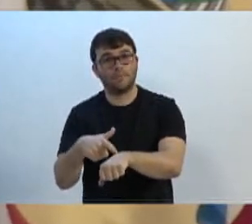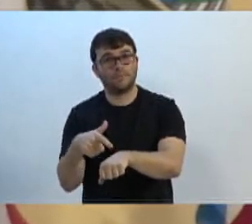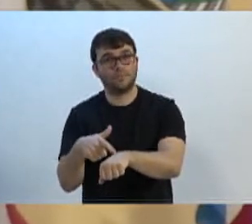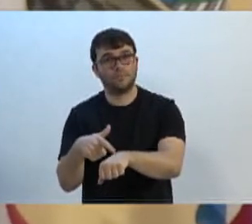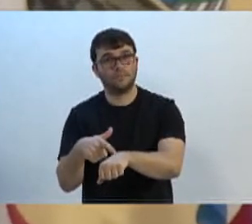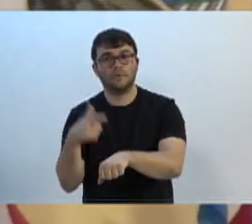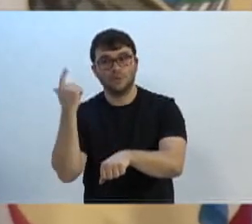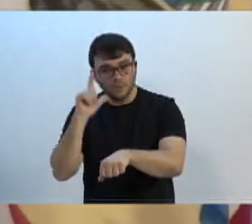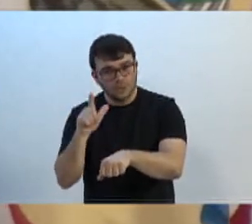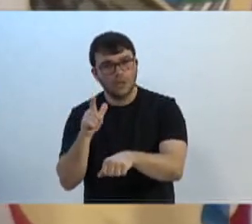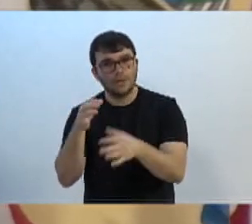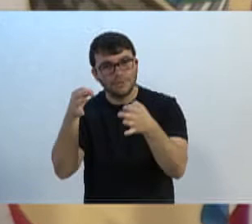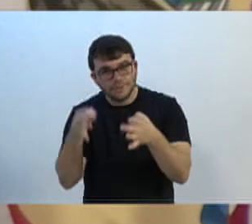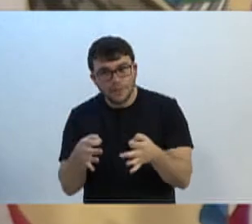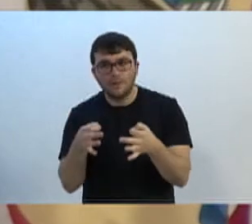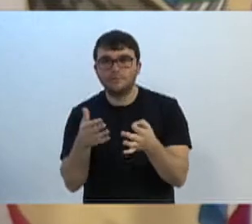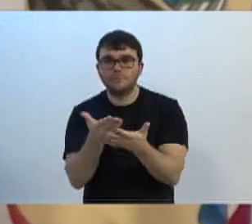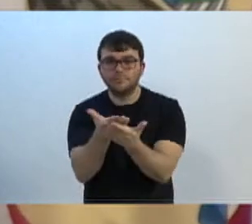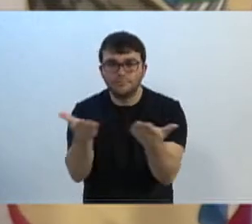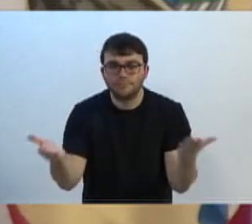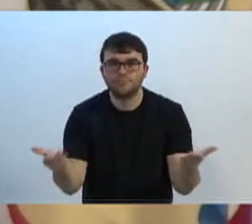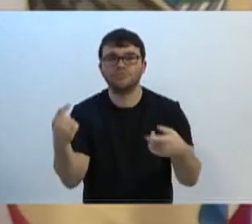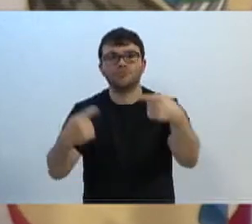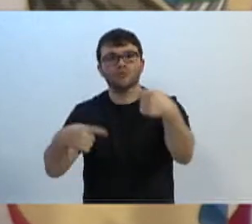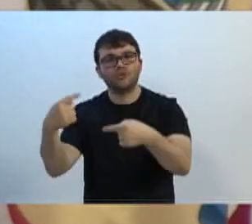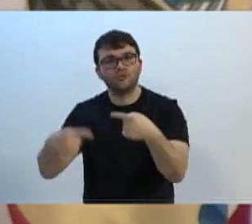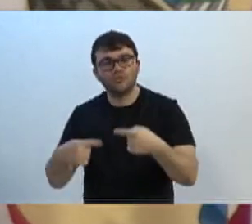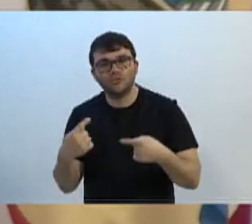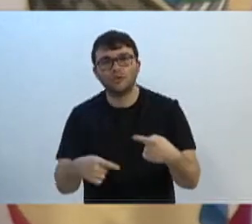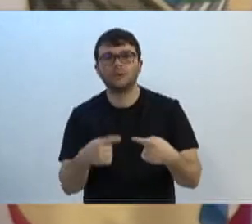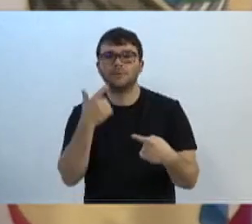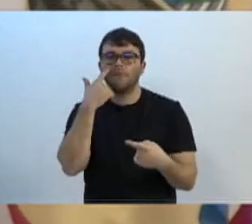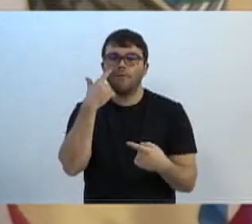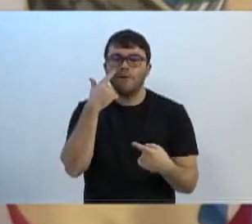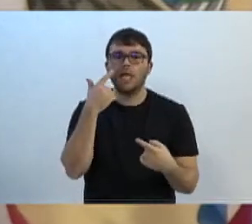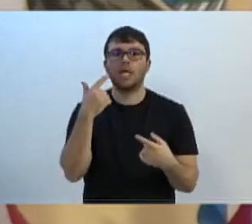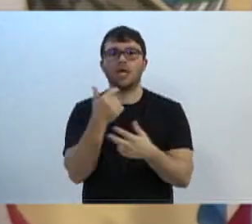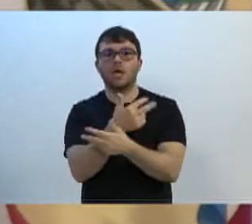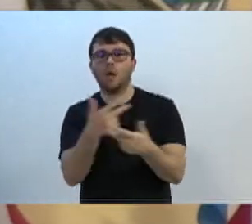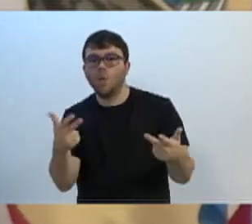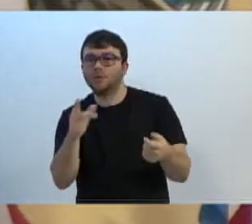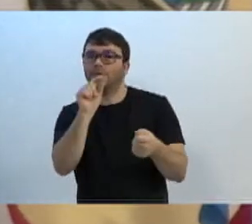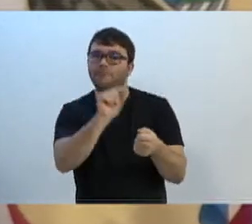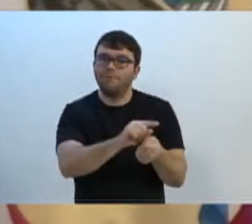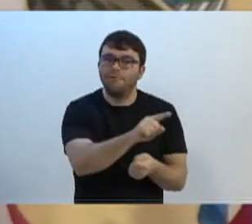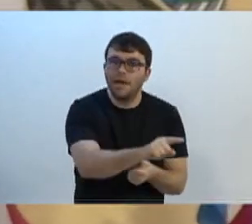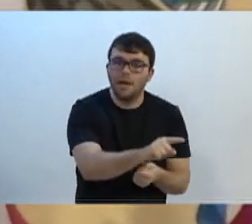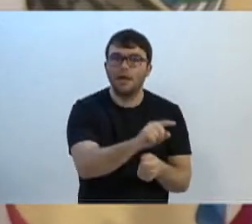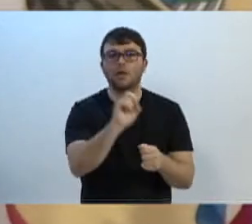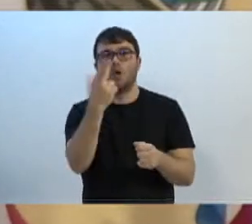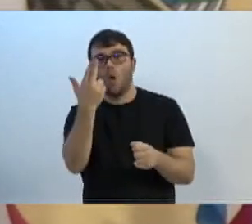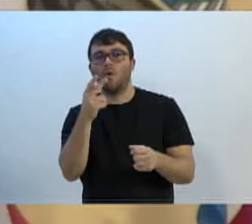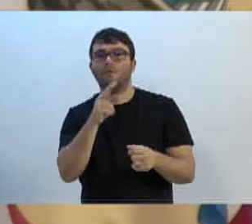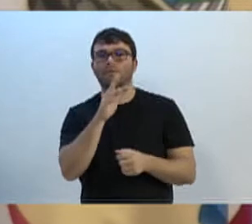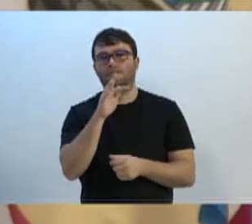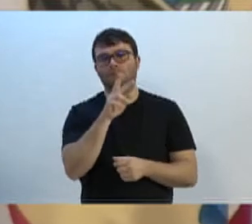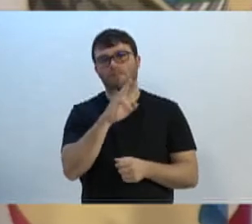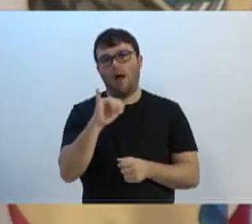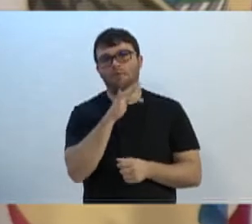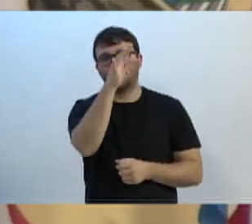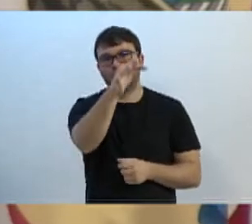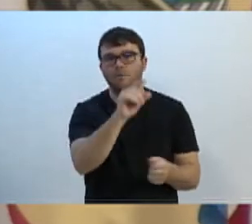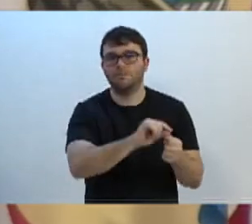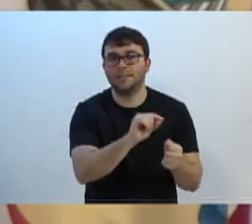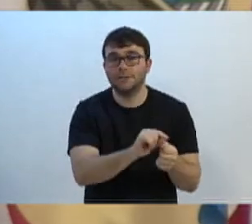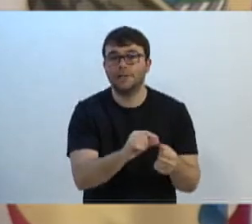alinharmos ouvimos obviamente dialogarmos aqui ver aquilo que foi e deve ser feito aquilo que nós